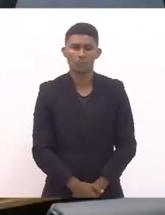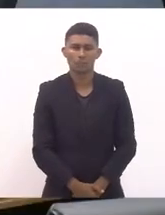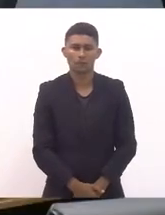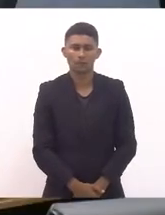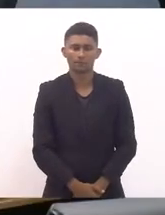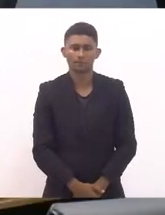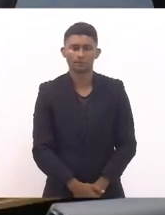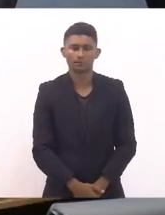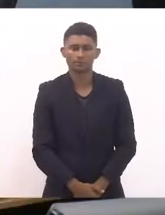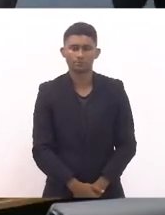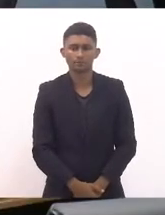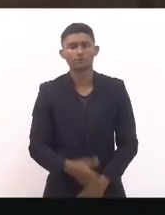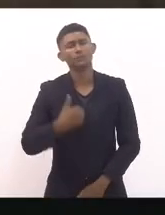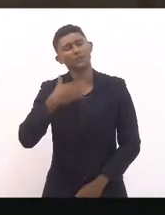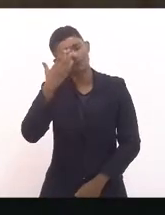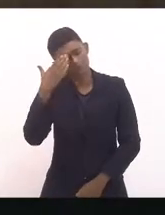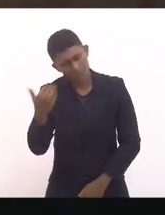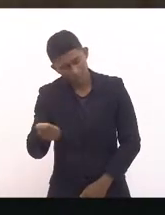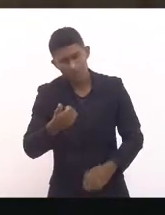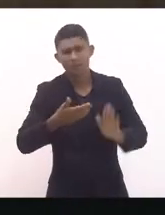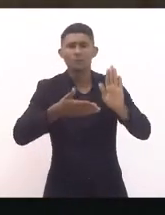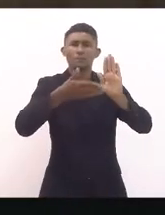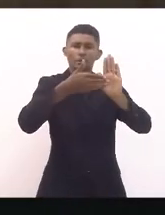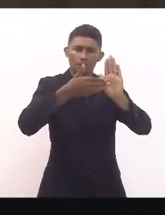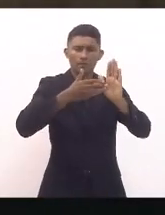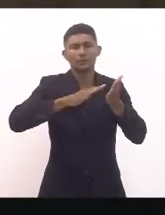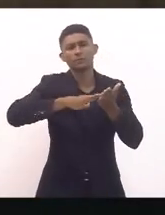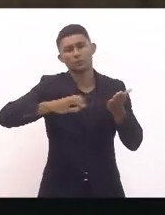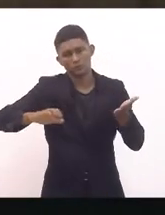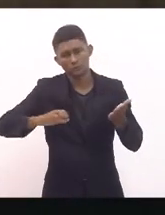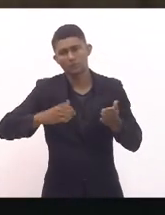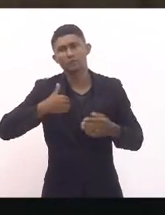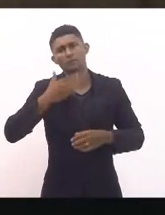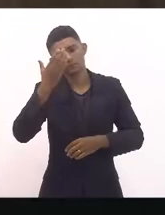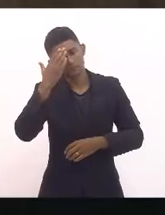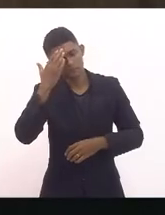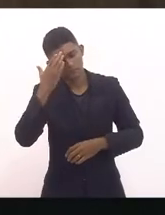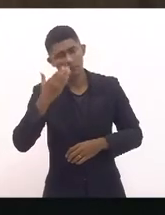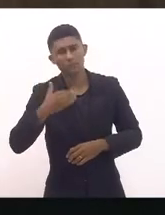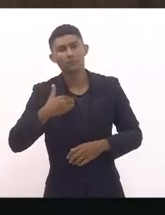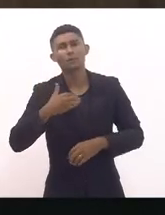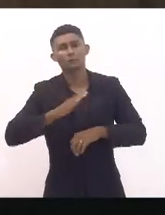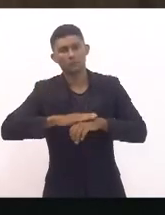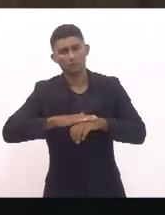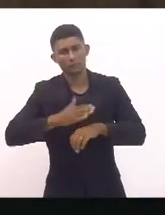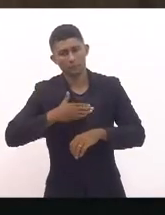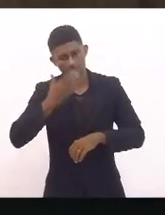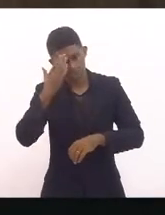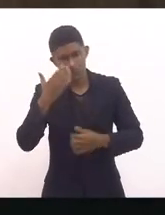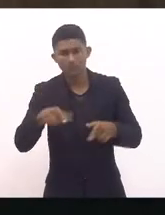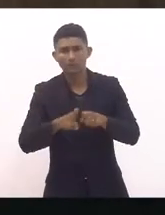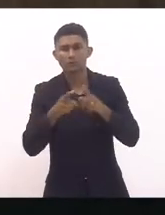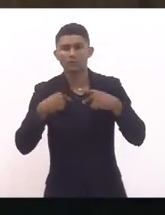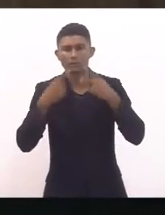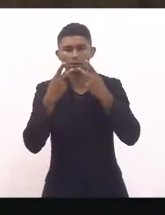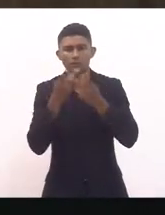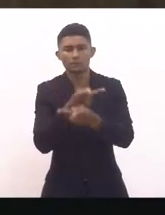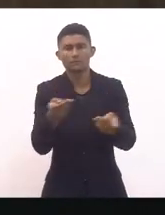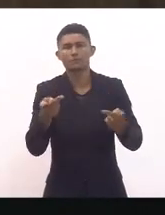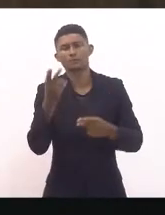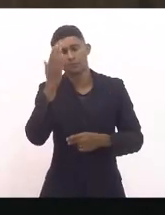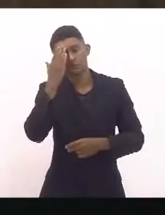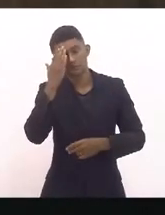Eu sei que já retirou, eu sei o que eu estou fazendo e sei o que eu estou falando. Eu sei as duas coisas, o que